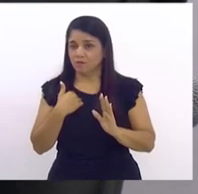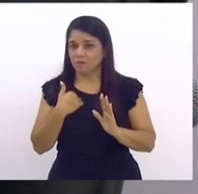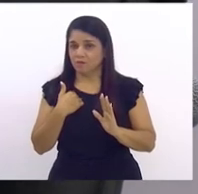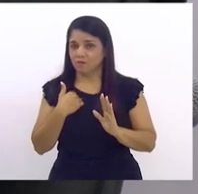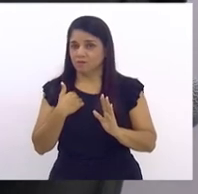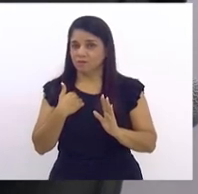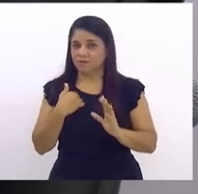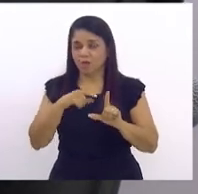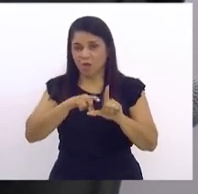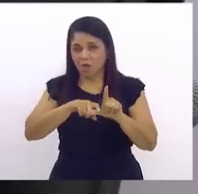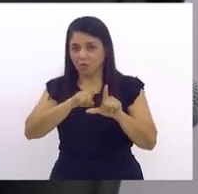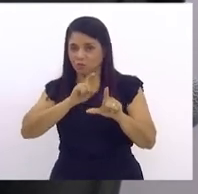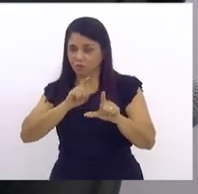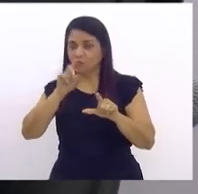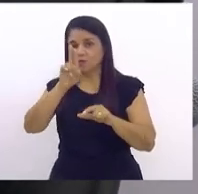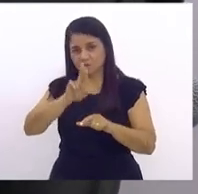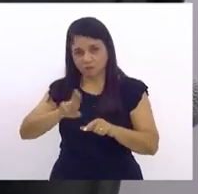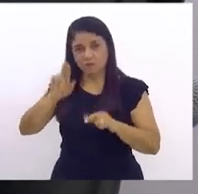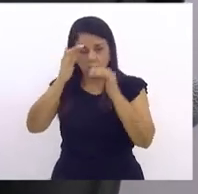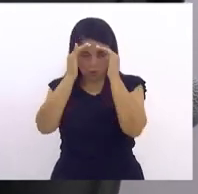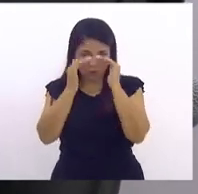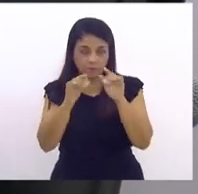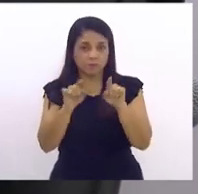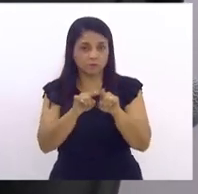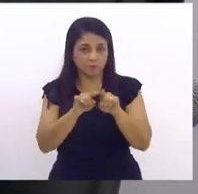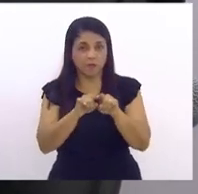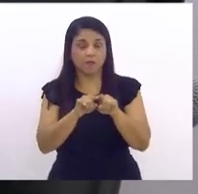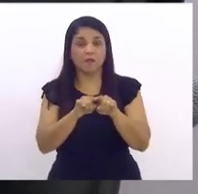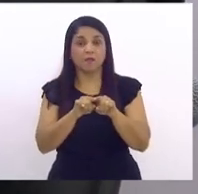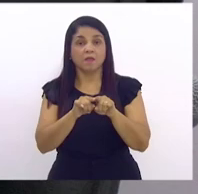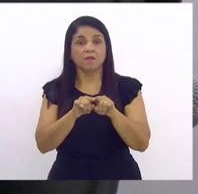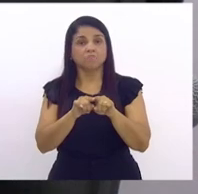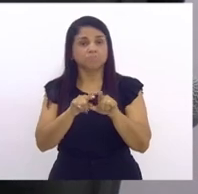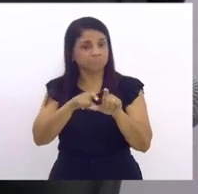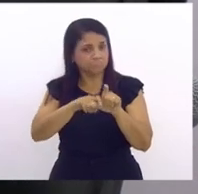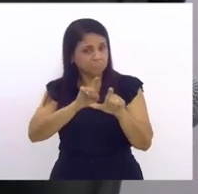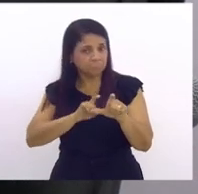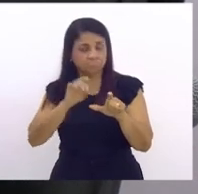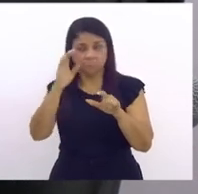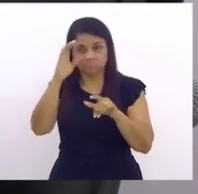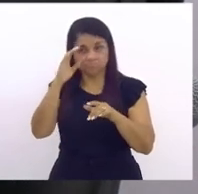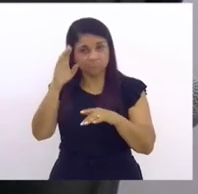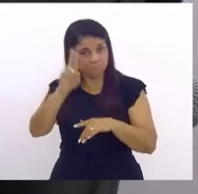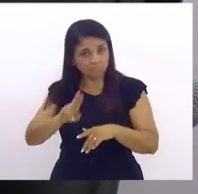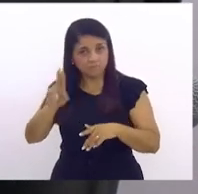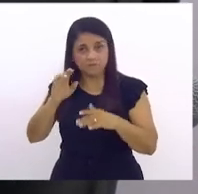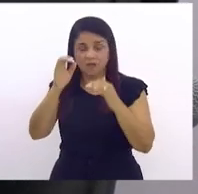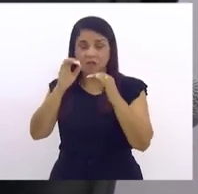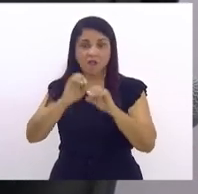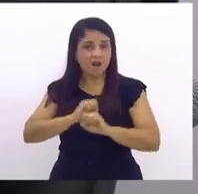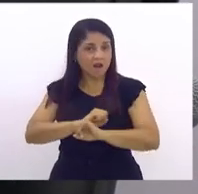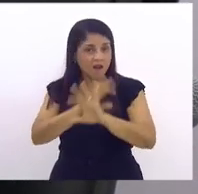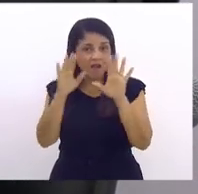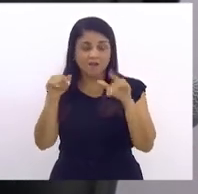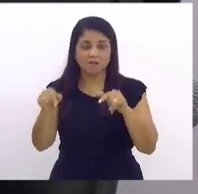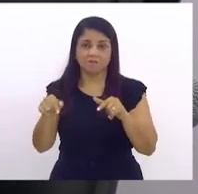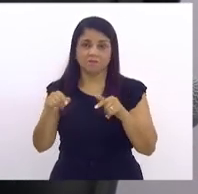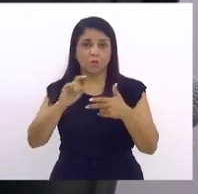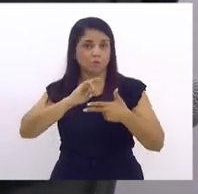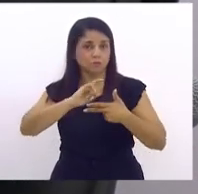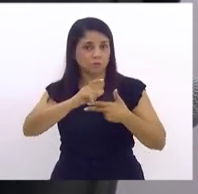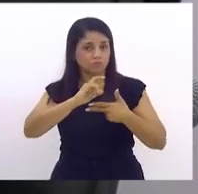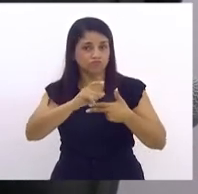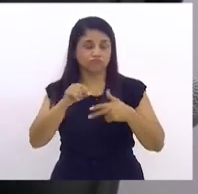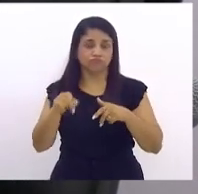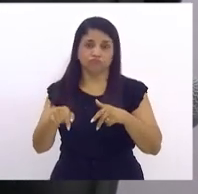tese da autonomia universitária, que eu respeito, é uma tese constitucional, mas a autonomia universitária, é claro, é só para o Poder Executivo nem ninguém se meter no que